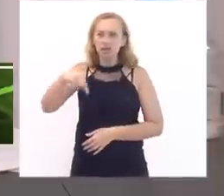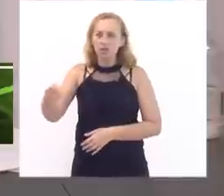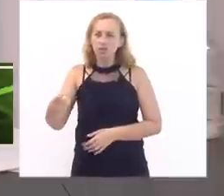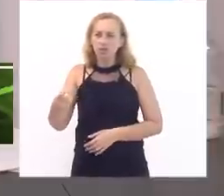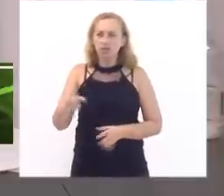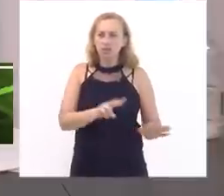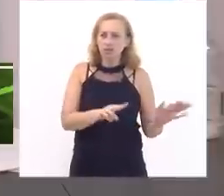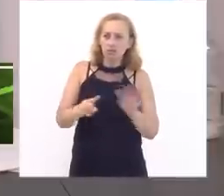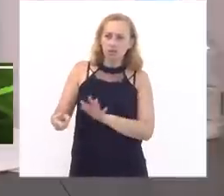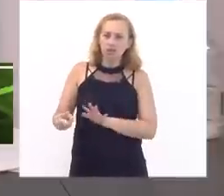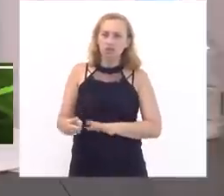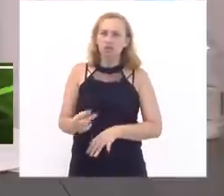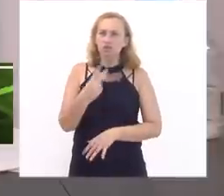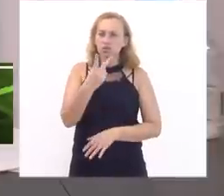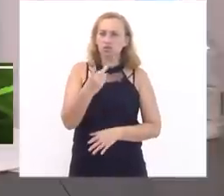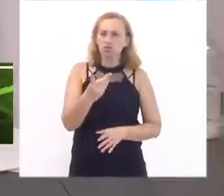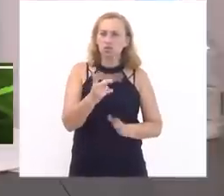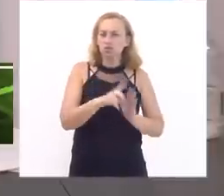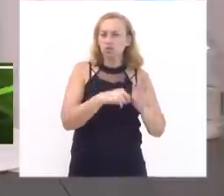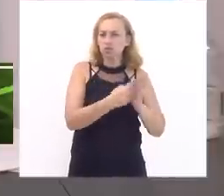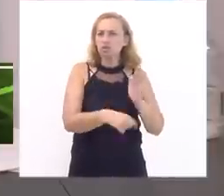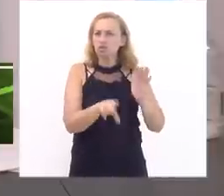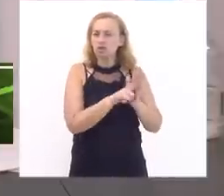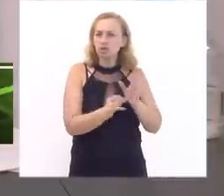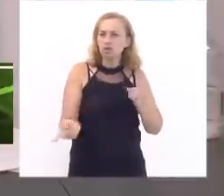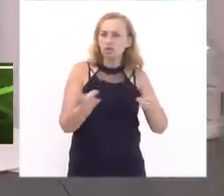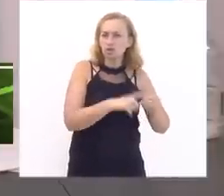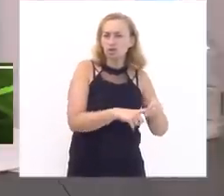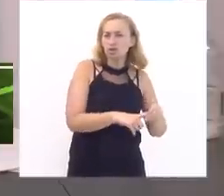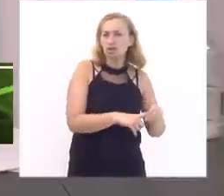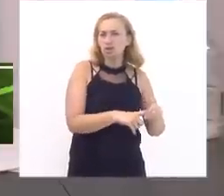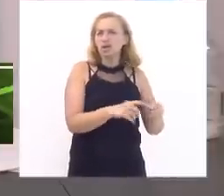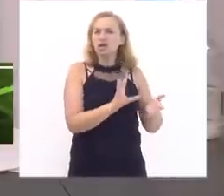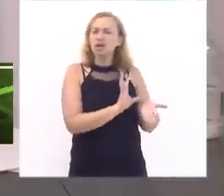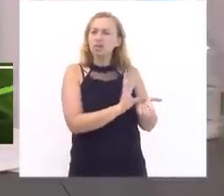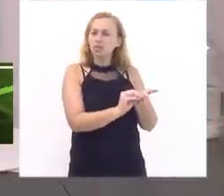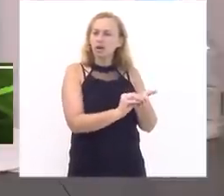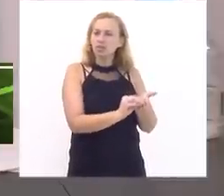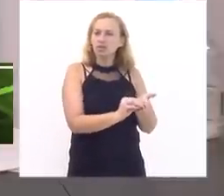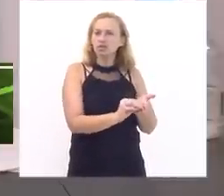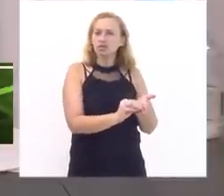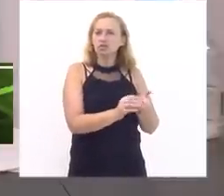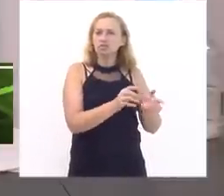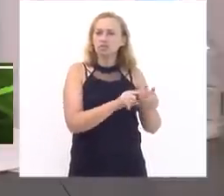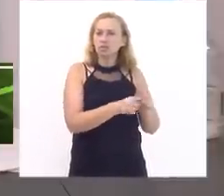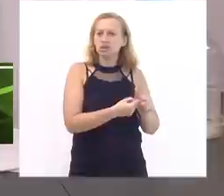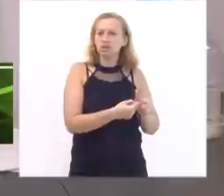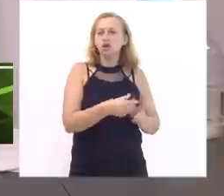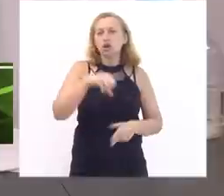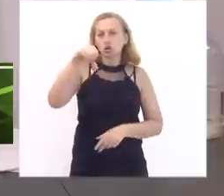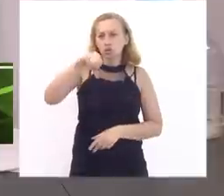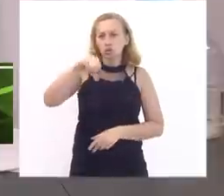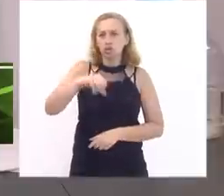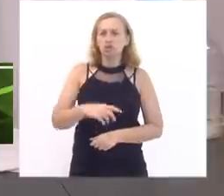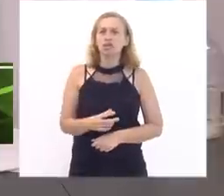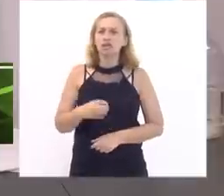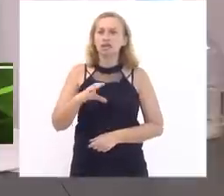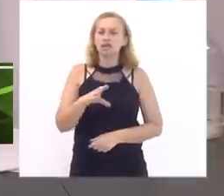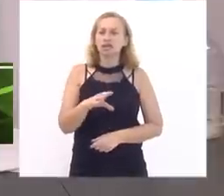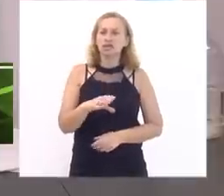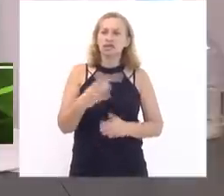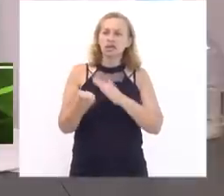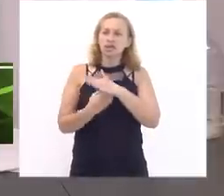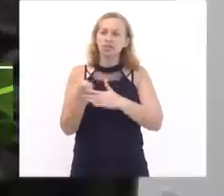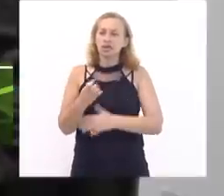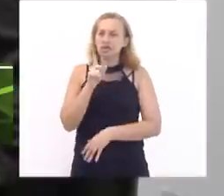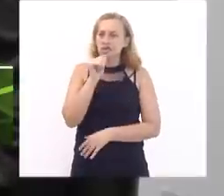vetos retornam a pauta pela manutenção. Tá bom. Tá bom. Nono. Essa questão da SEDAI.